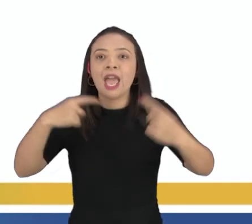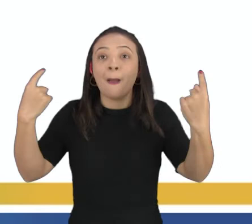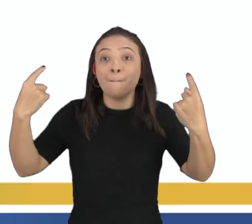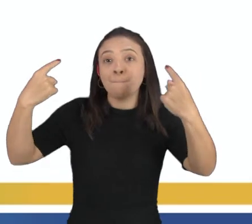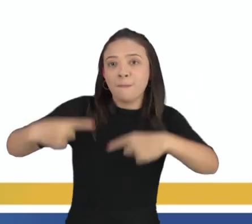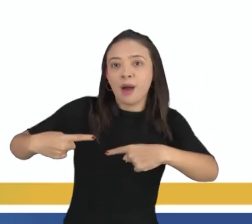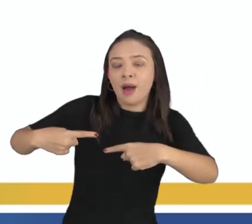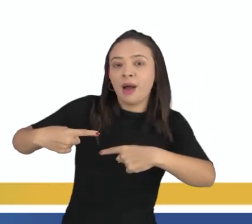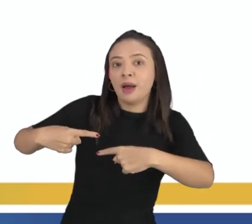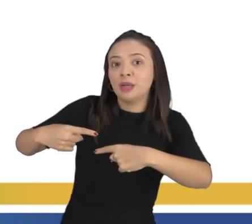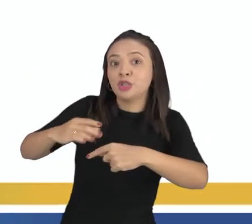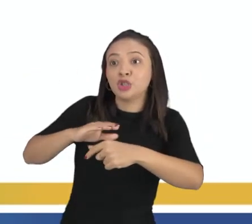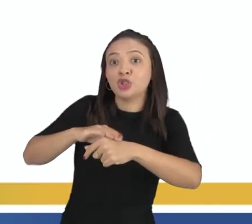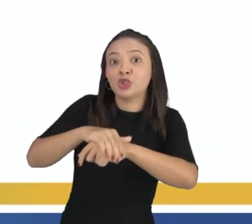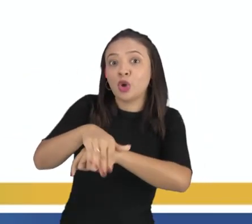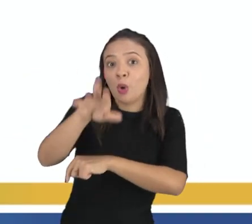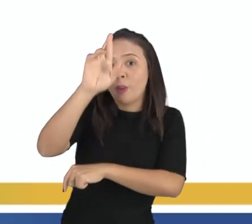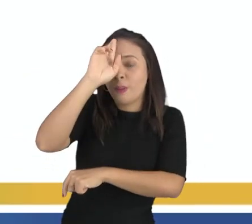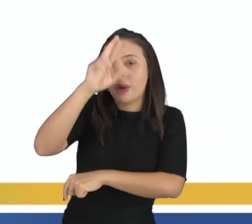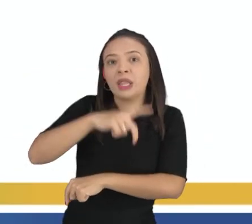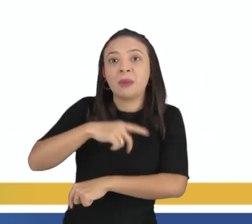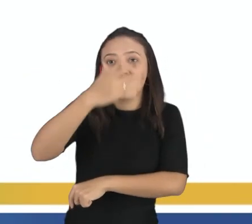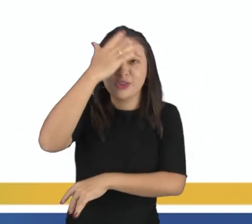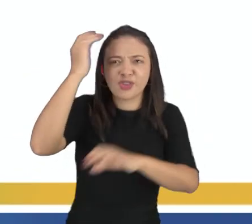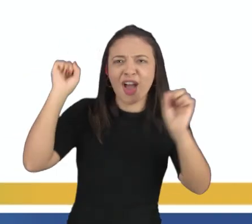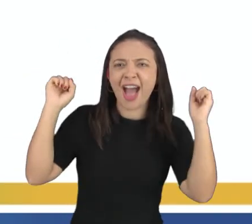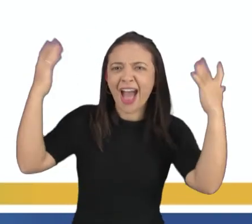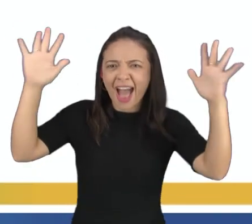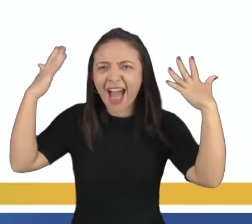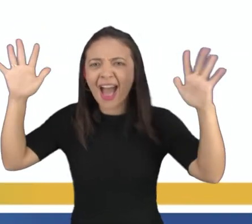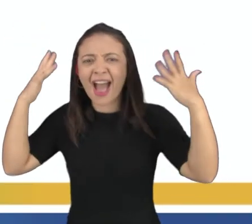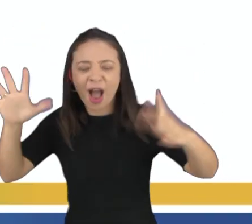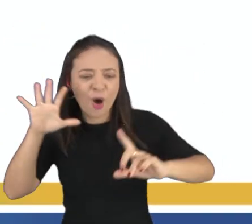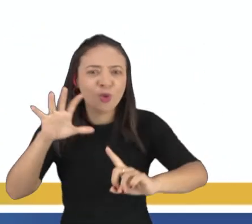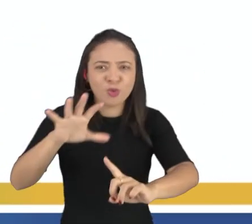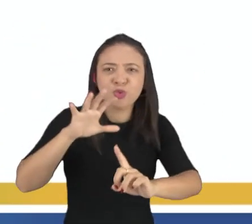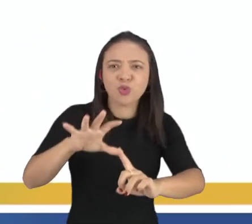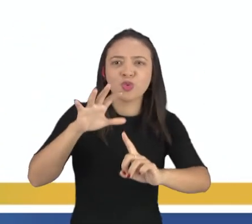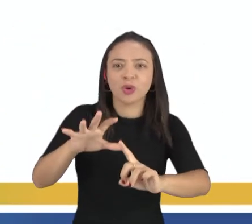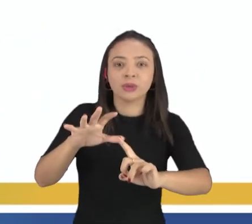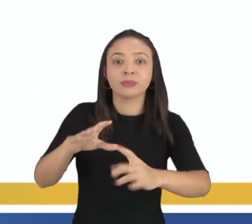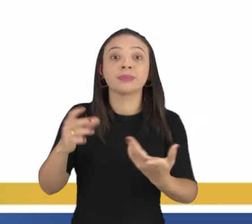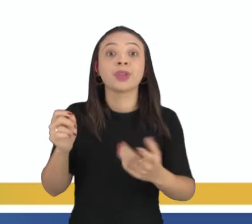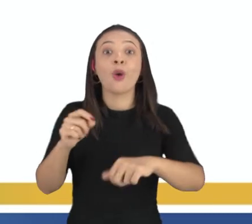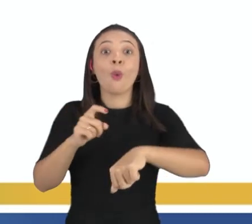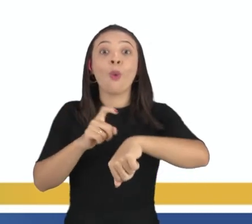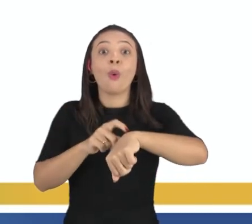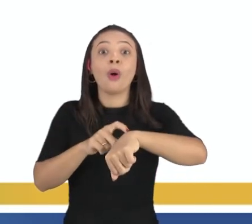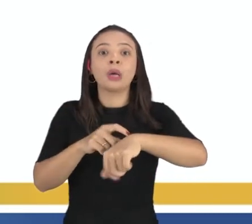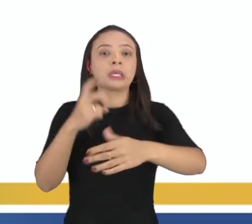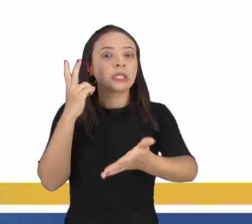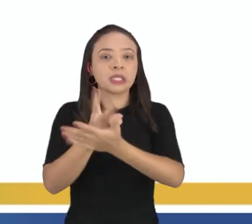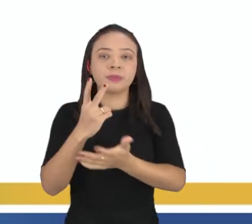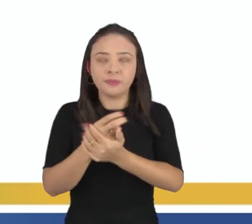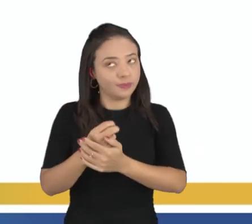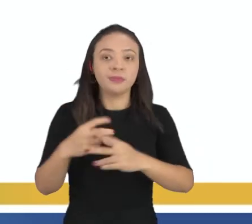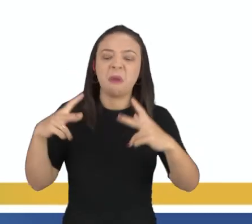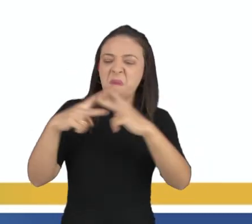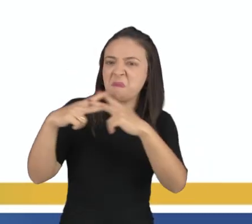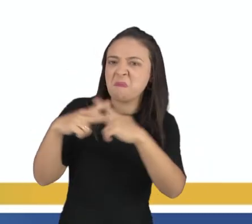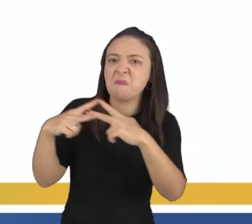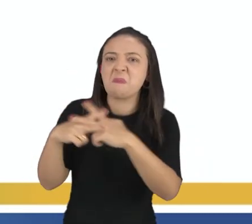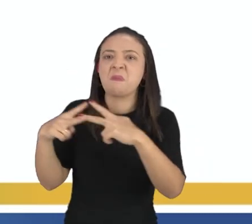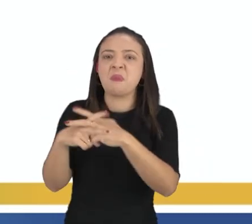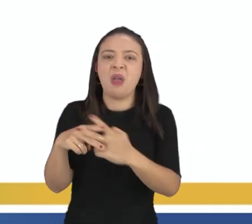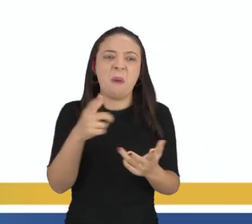acompanhados por animadas torcidas, justamente o horário em que eles costumam se esmurrar, esfaquear